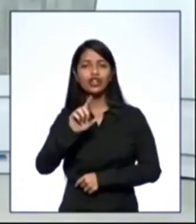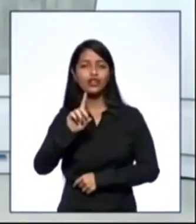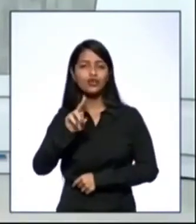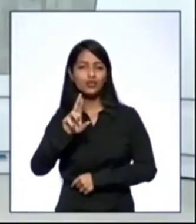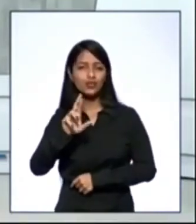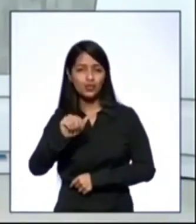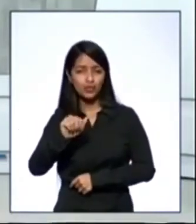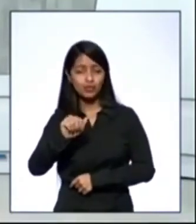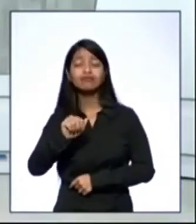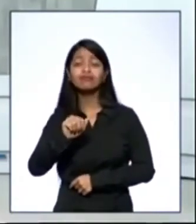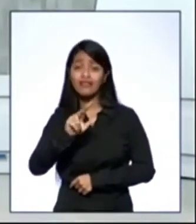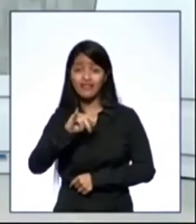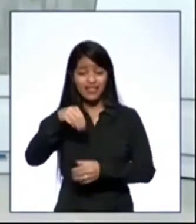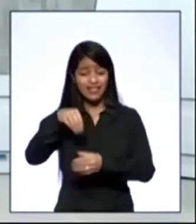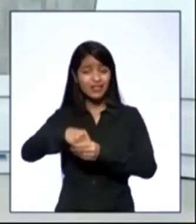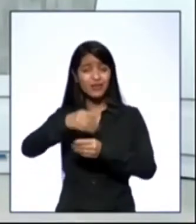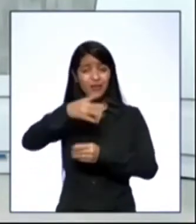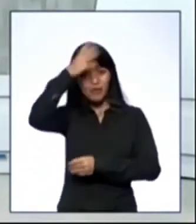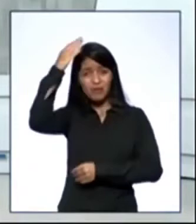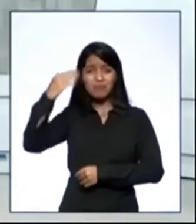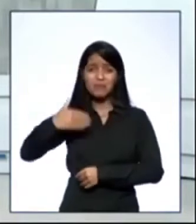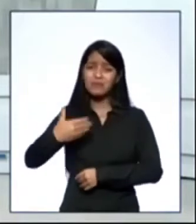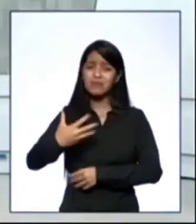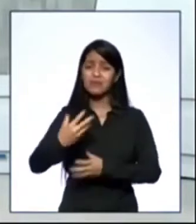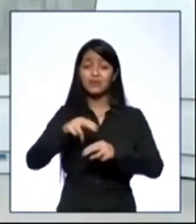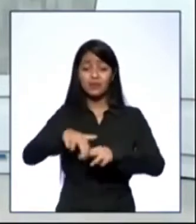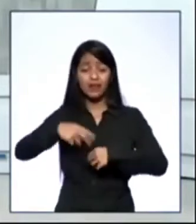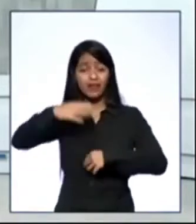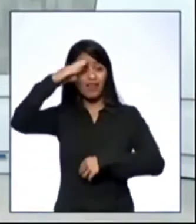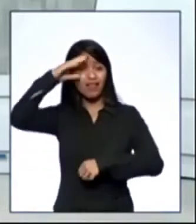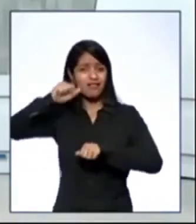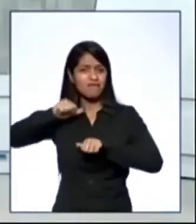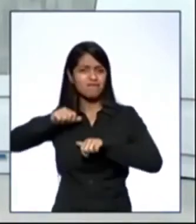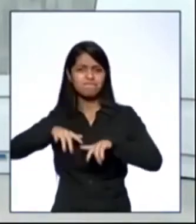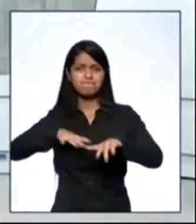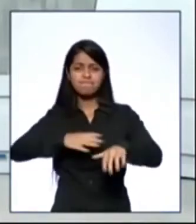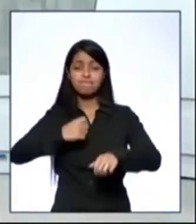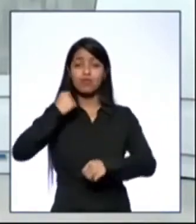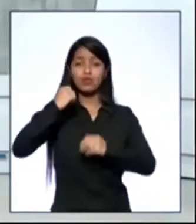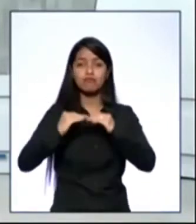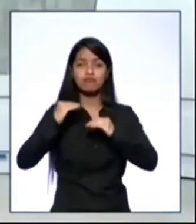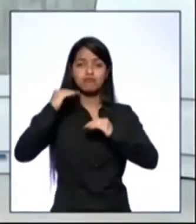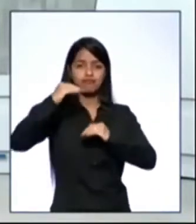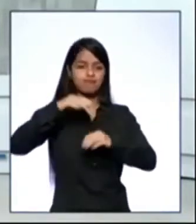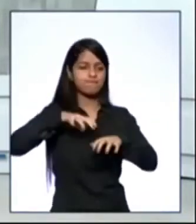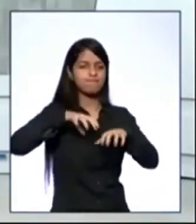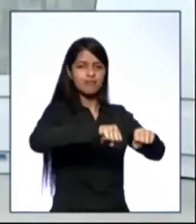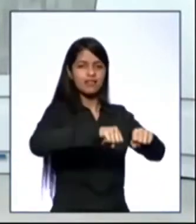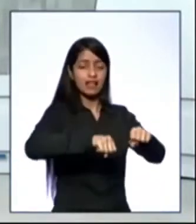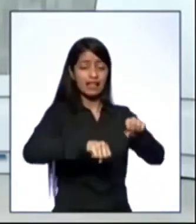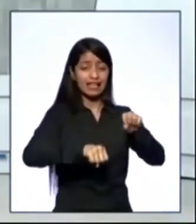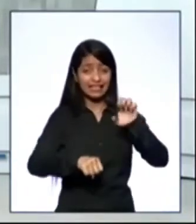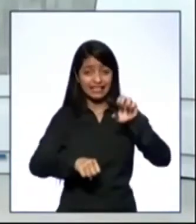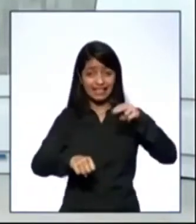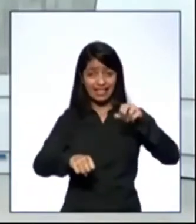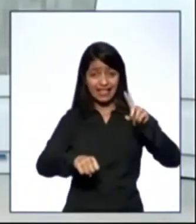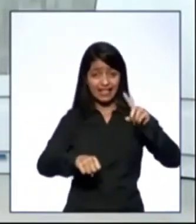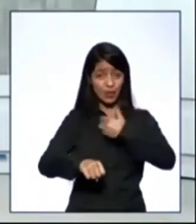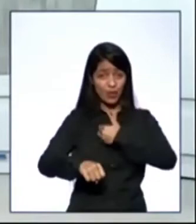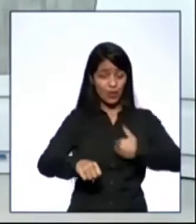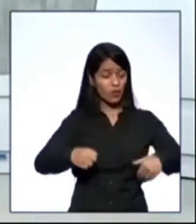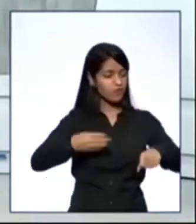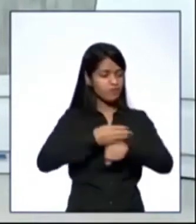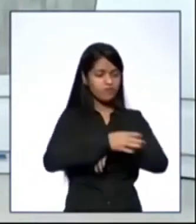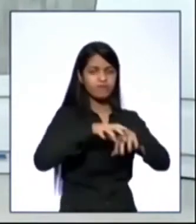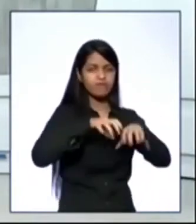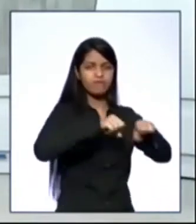ditaduras militares. Por quê? Porque o exército ficou muito poderoso, os generais vão lá e tomam o poder do Senado. O Senado era a instituição política mais importante. E